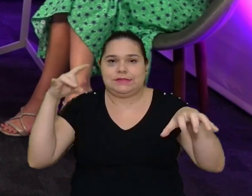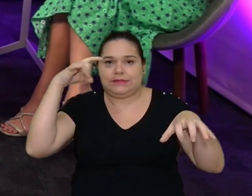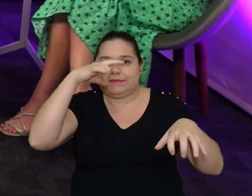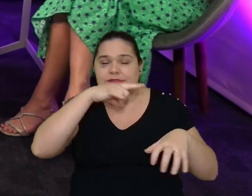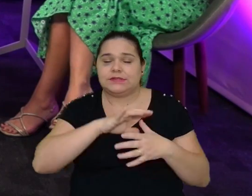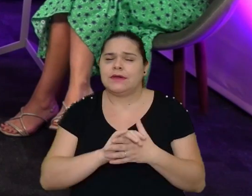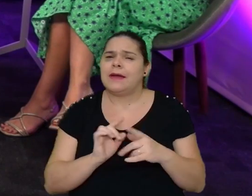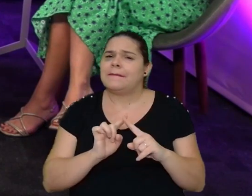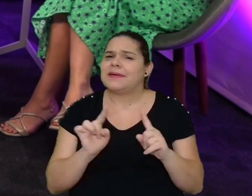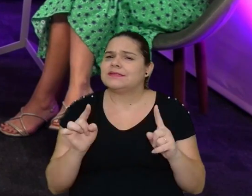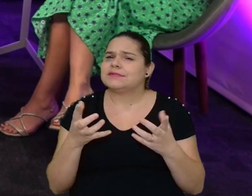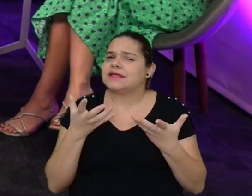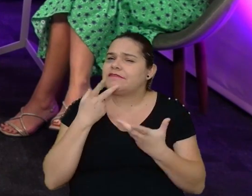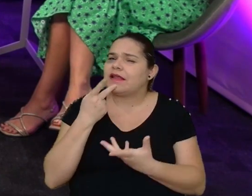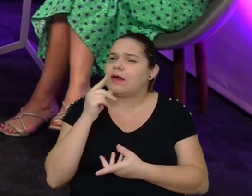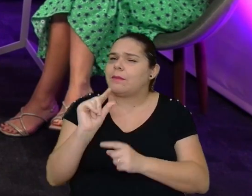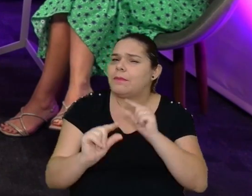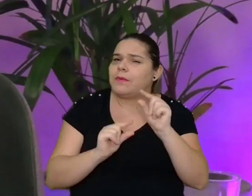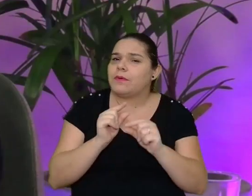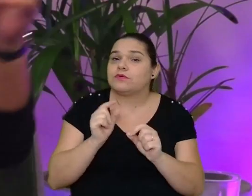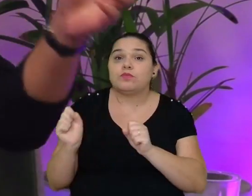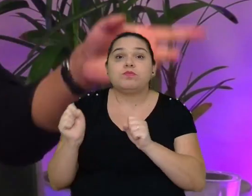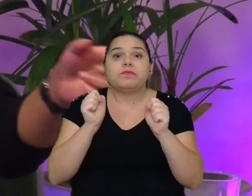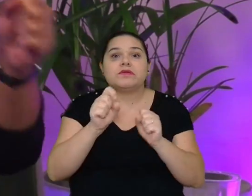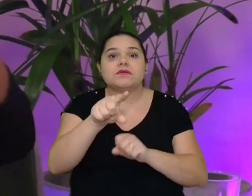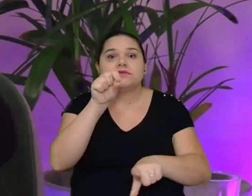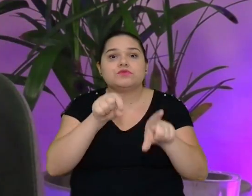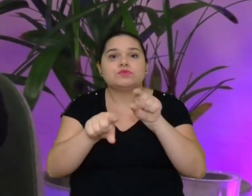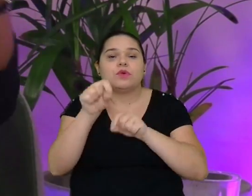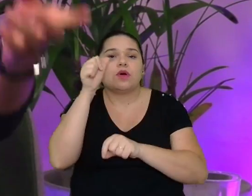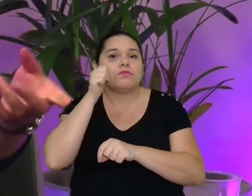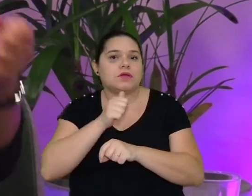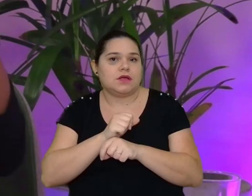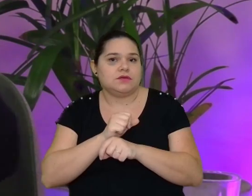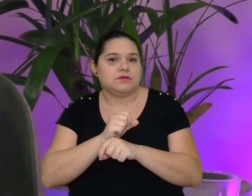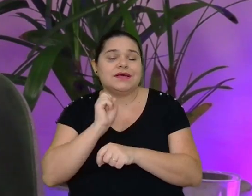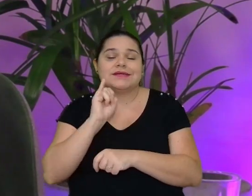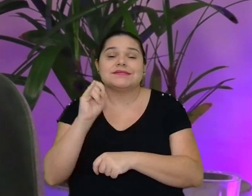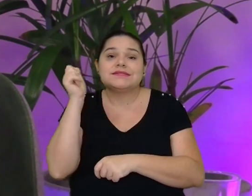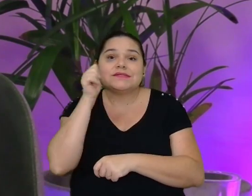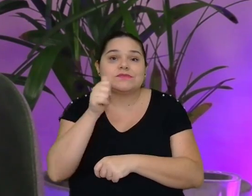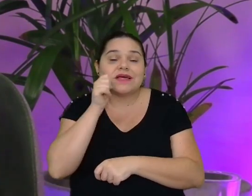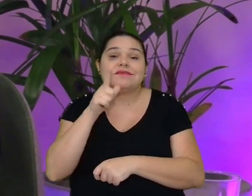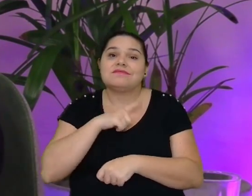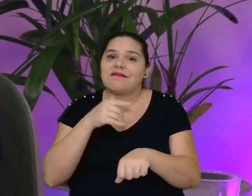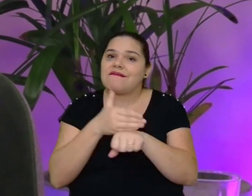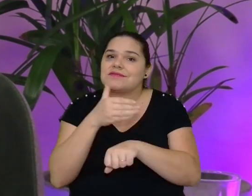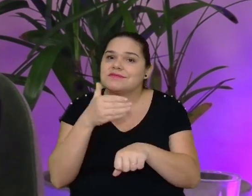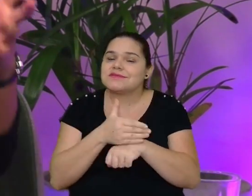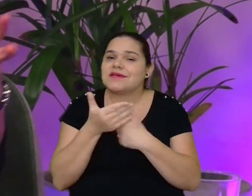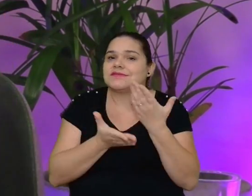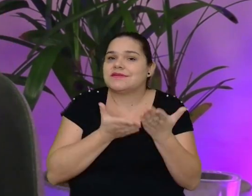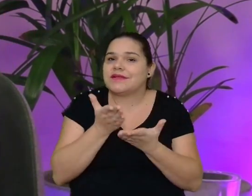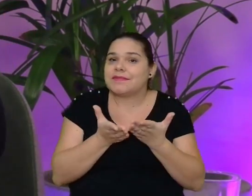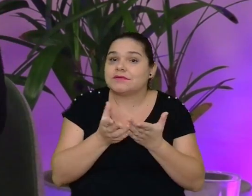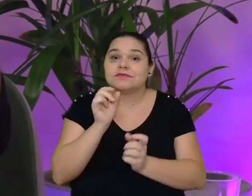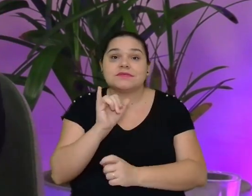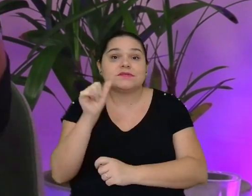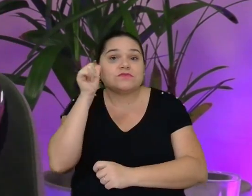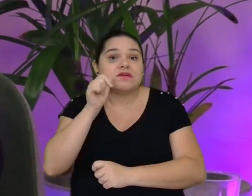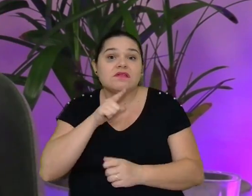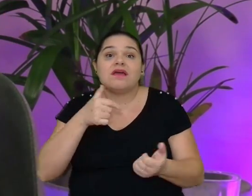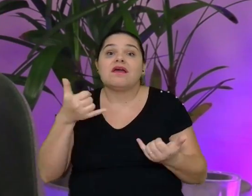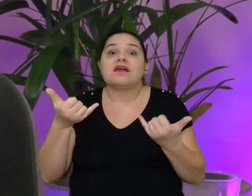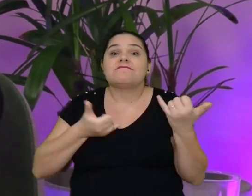escolha, talvez, da mulher, quando ela tem acesso a esses tratamentos, ou tem acesso a essas informações, à luz dessa questão de cada